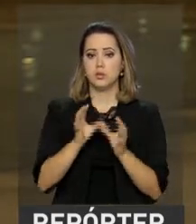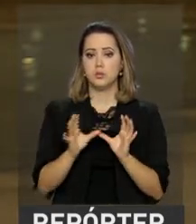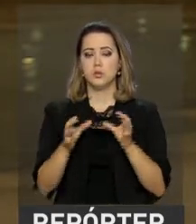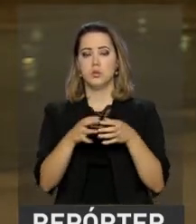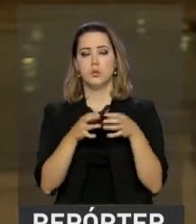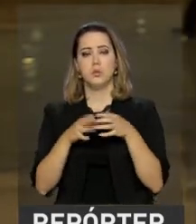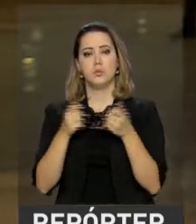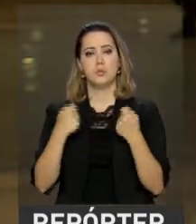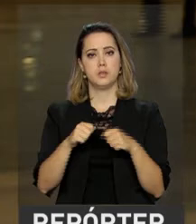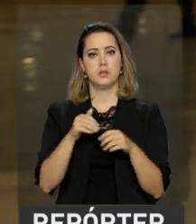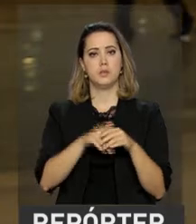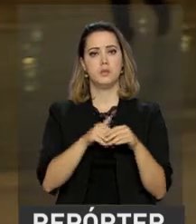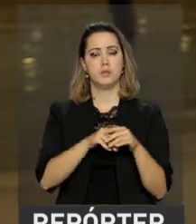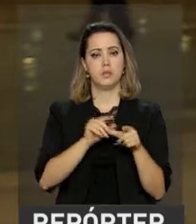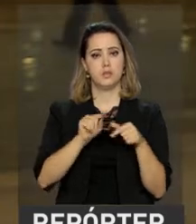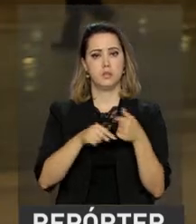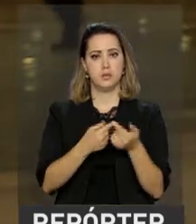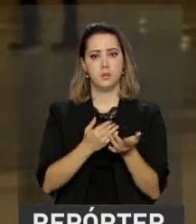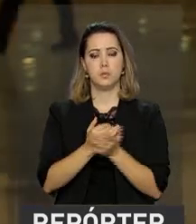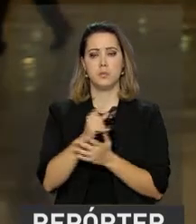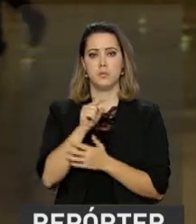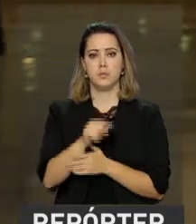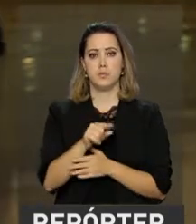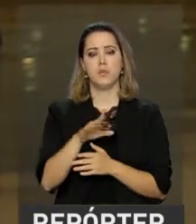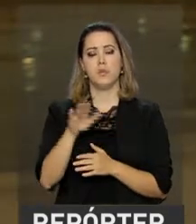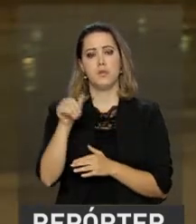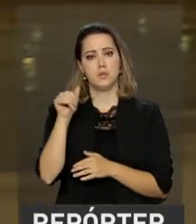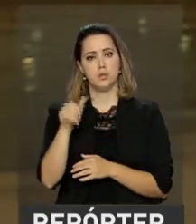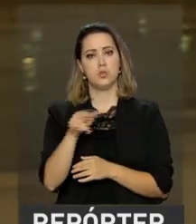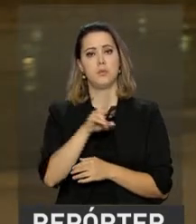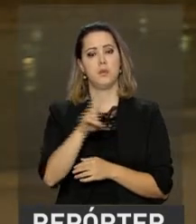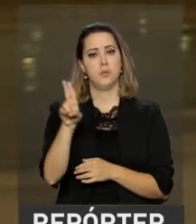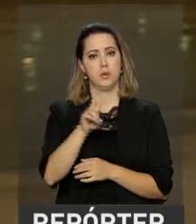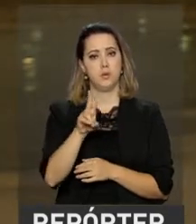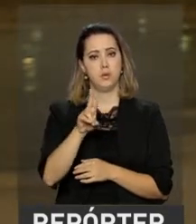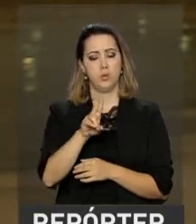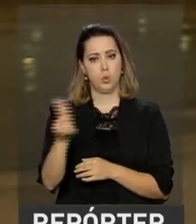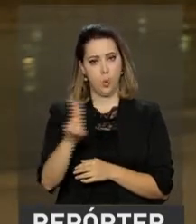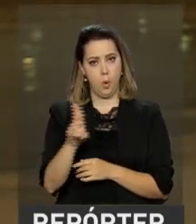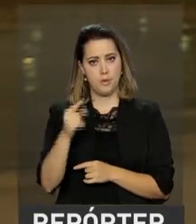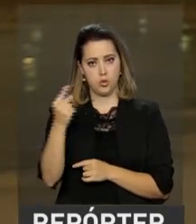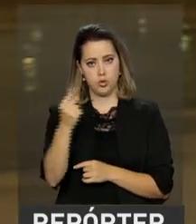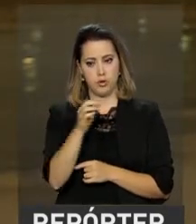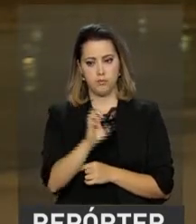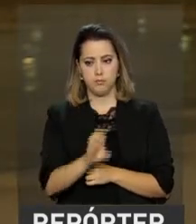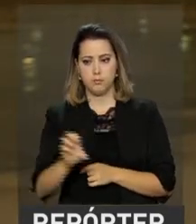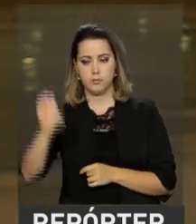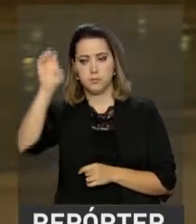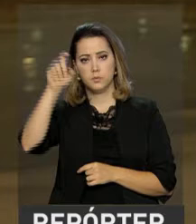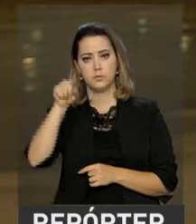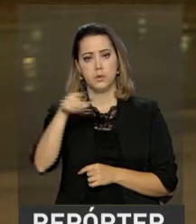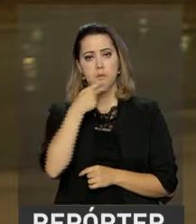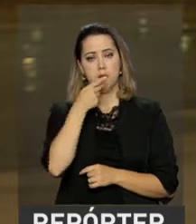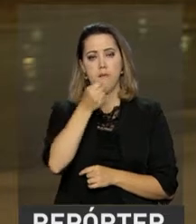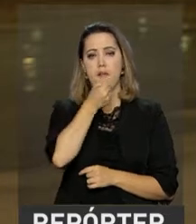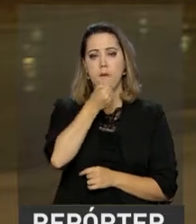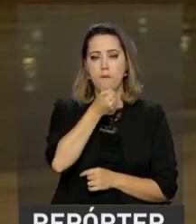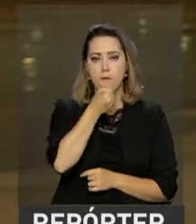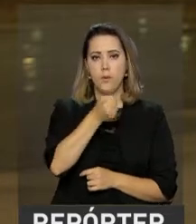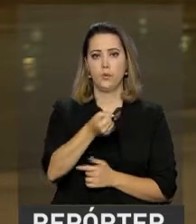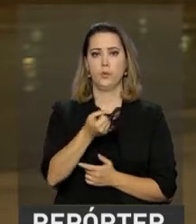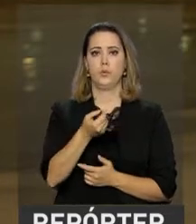iniciada a votação os deputados vão ser chamados em ordem alfabética por estado para declarar o voto no microfone